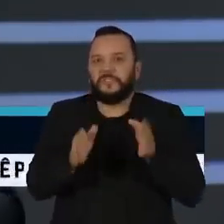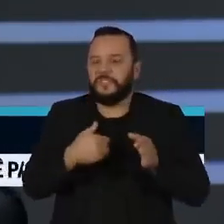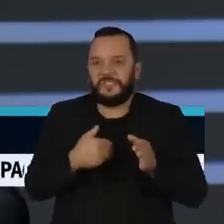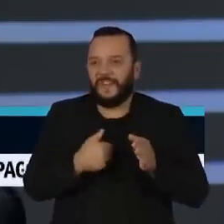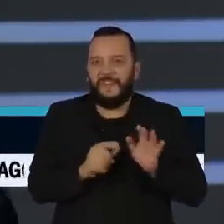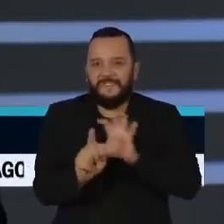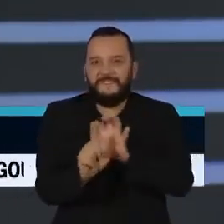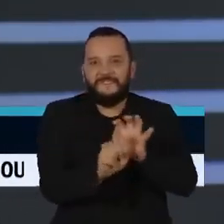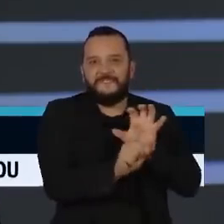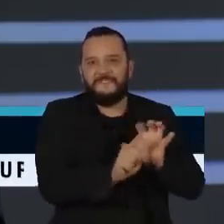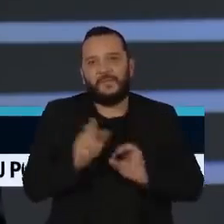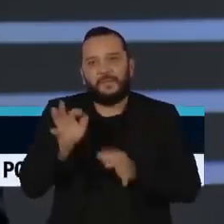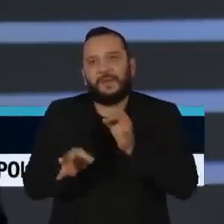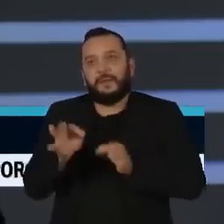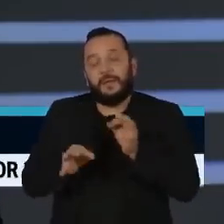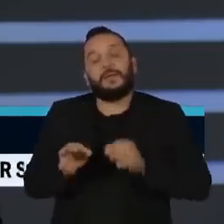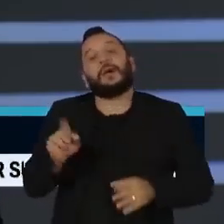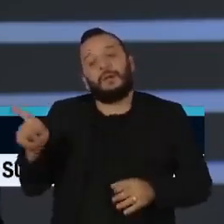corte é que julgará o recurso de deltan